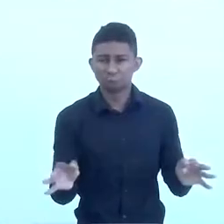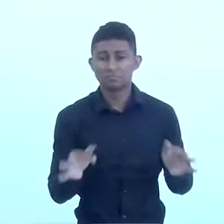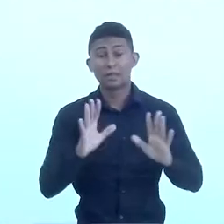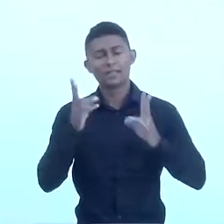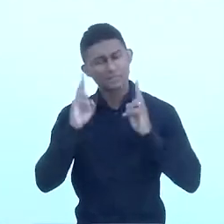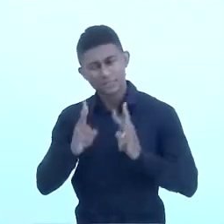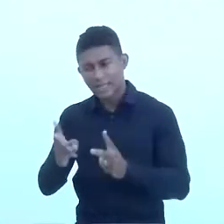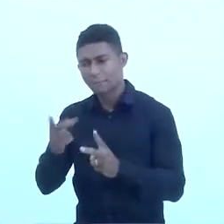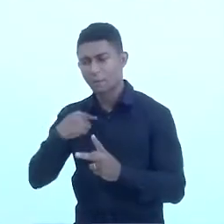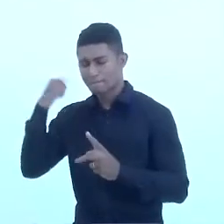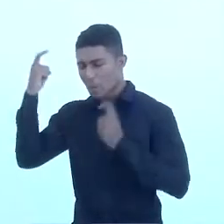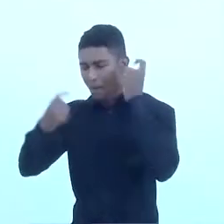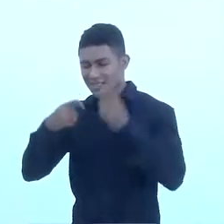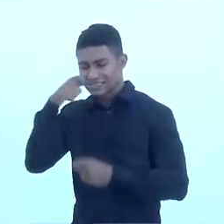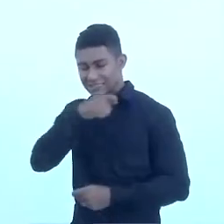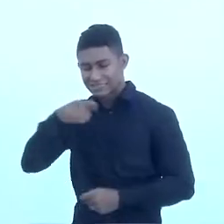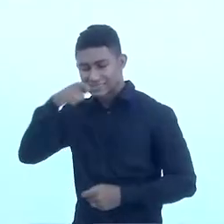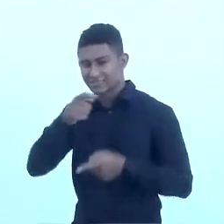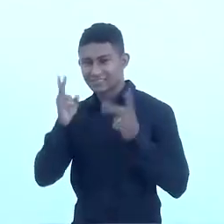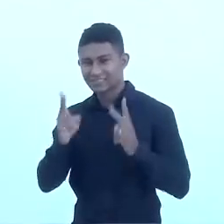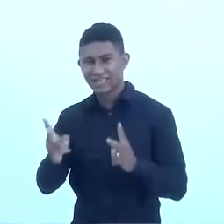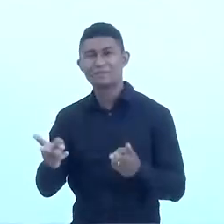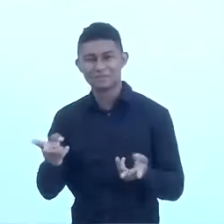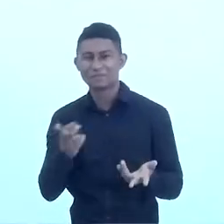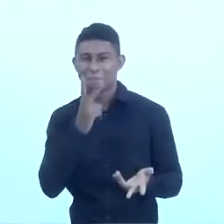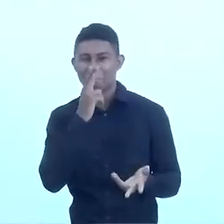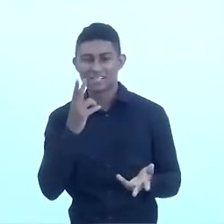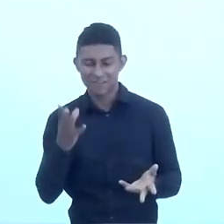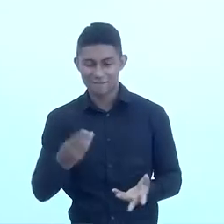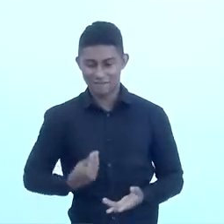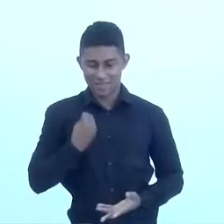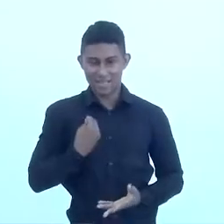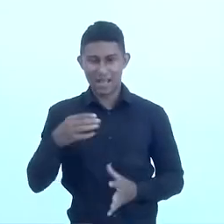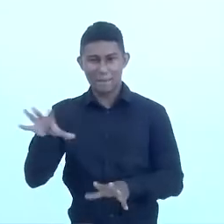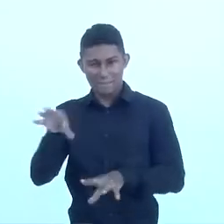limpeza e ótimo. Então, são coisas que a gente traz para a nossa vida.